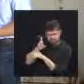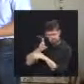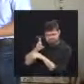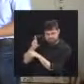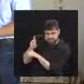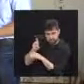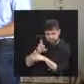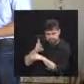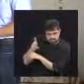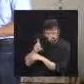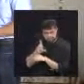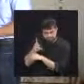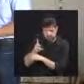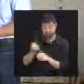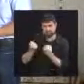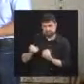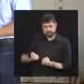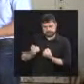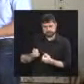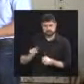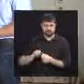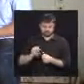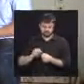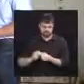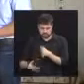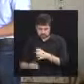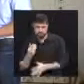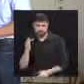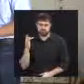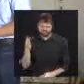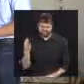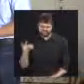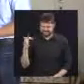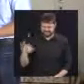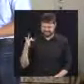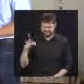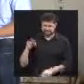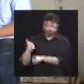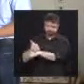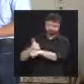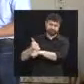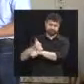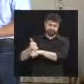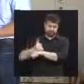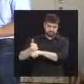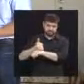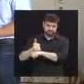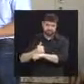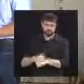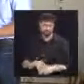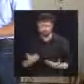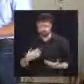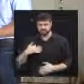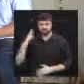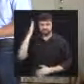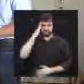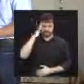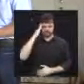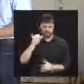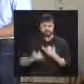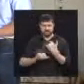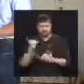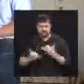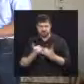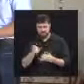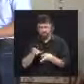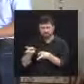do ombro, né, que é a câmera, e isso acaba dando uma dor profissional, né? Mas a gente até estava brincando, eu